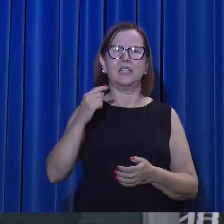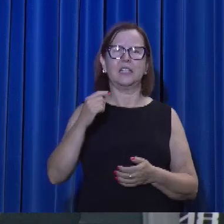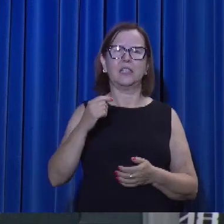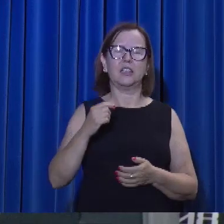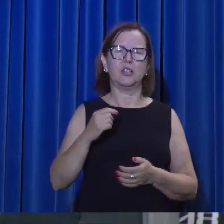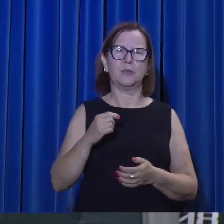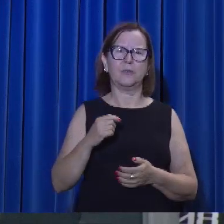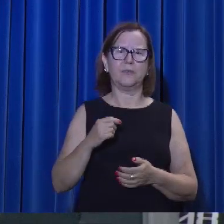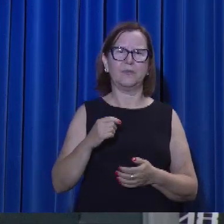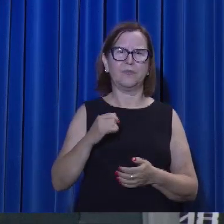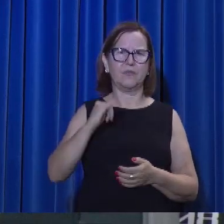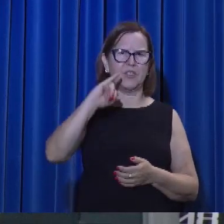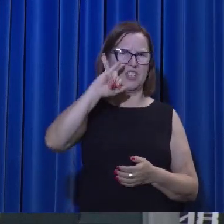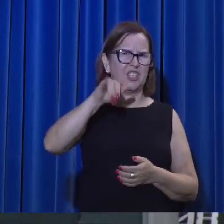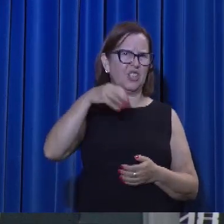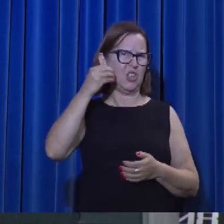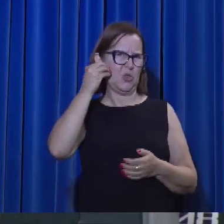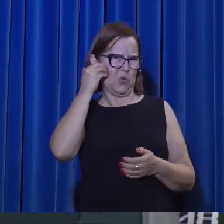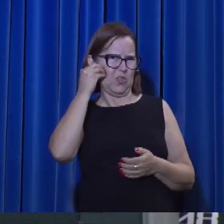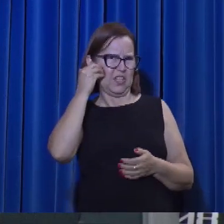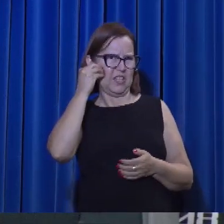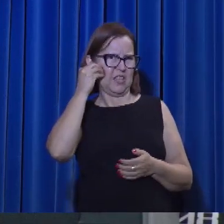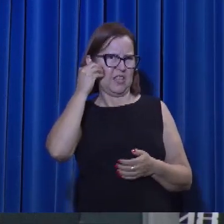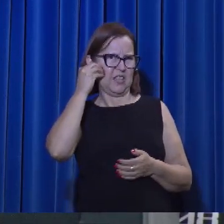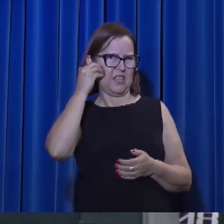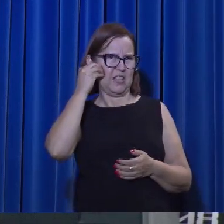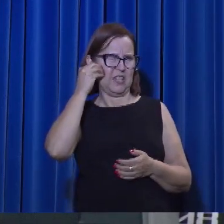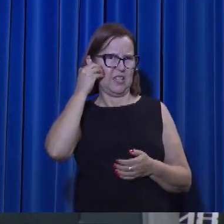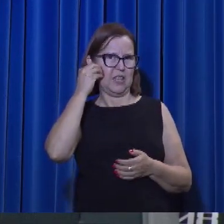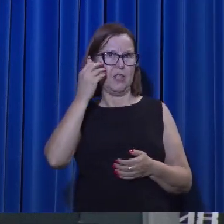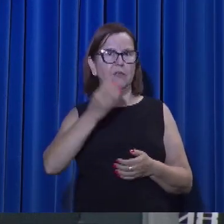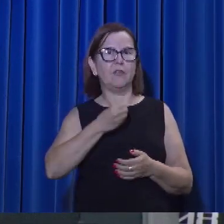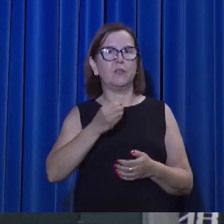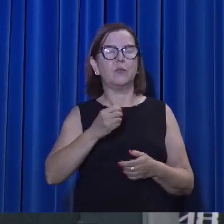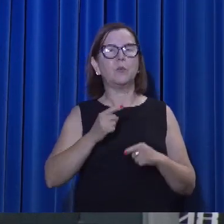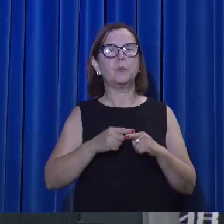estava vivo porque Ele o mantinha assim.